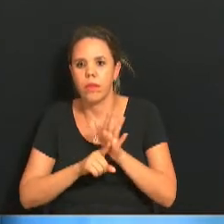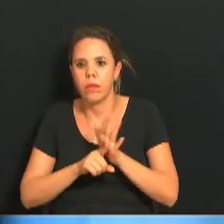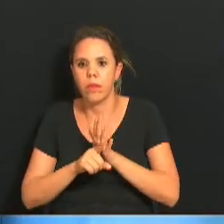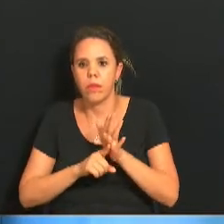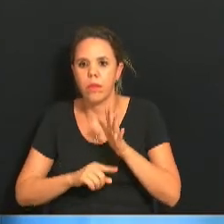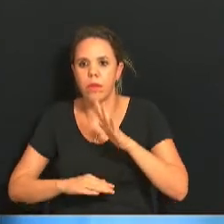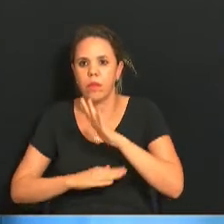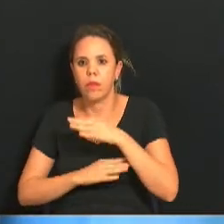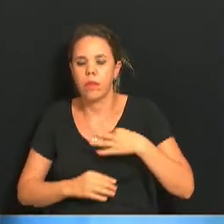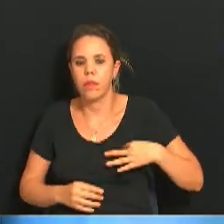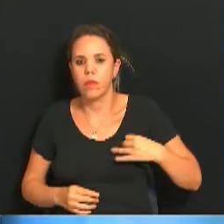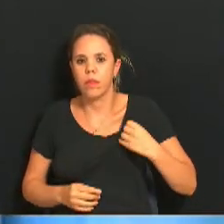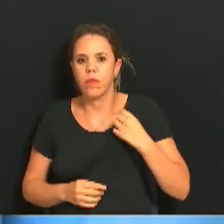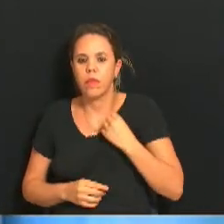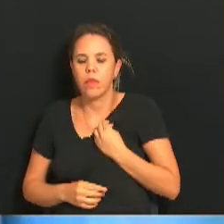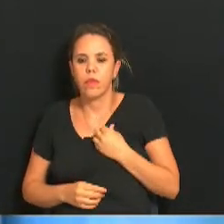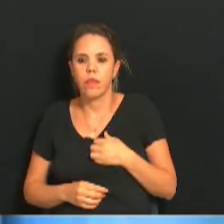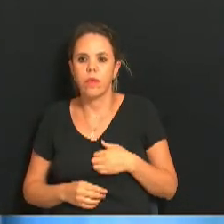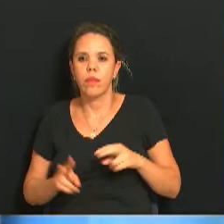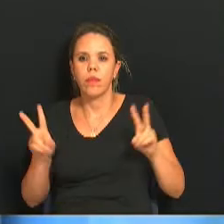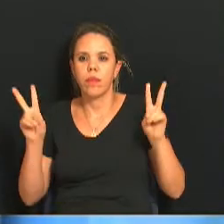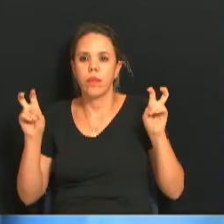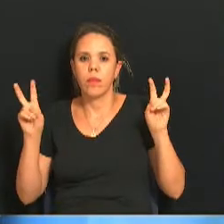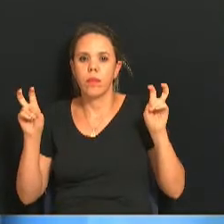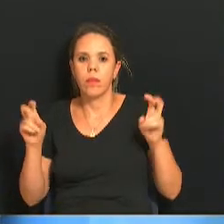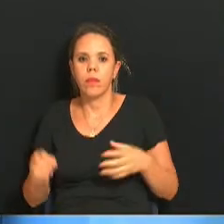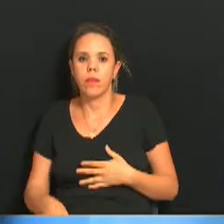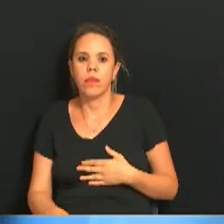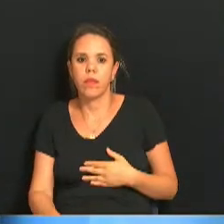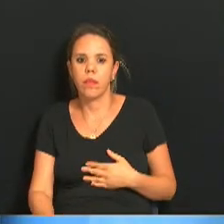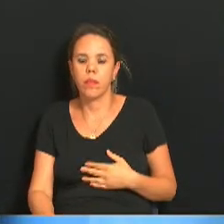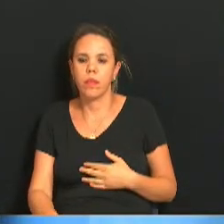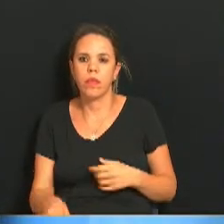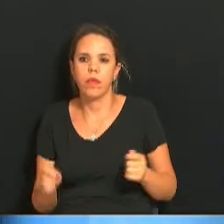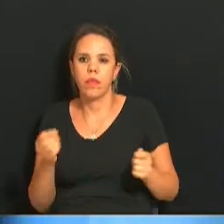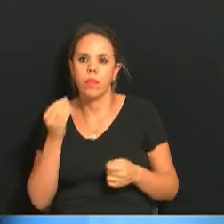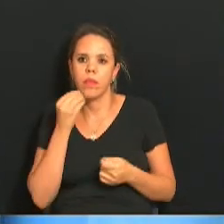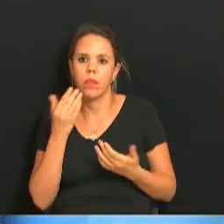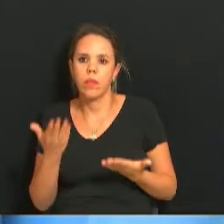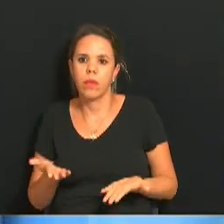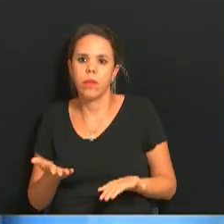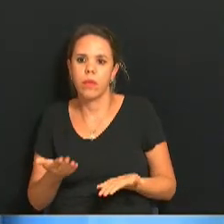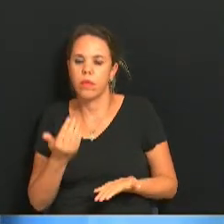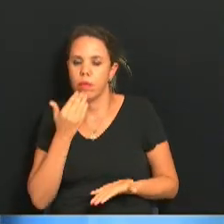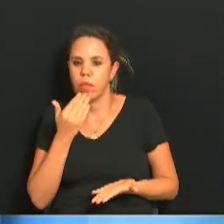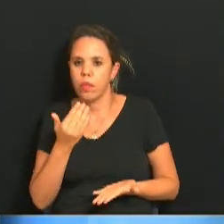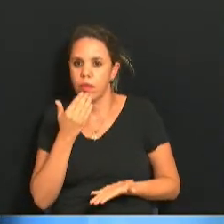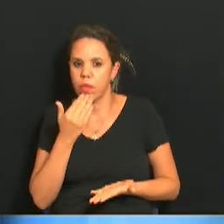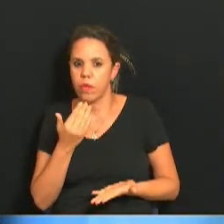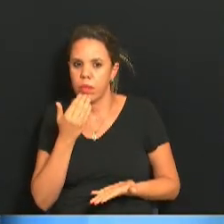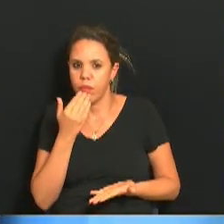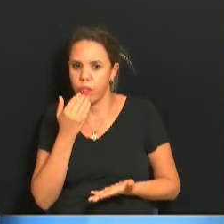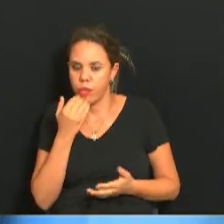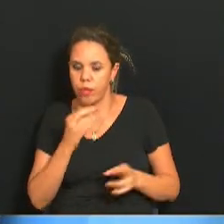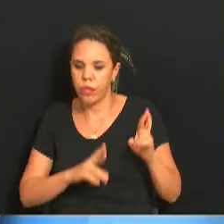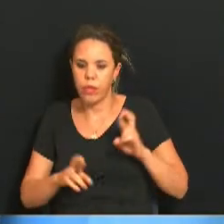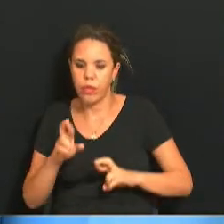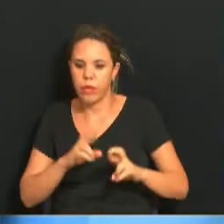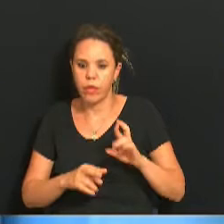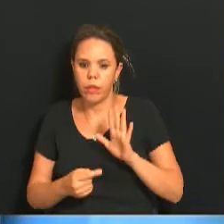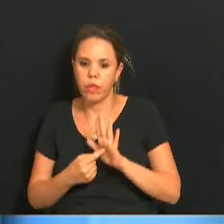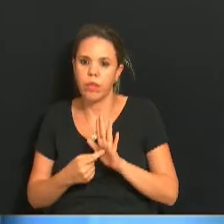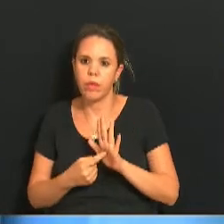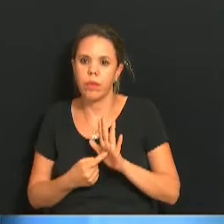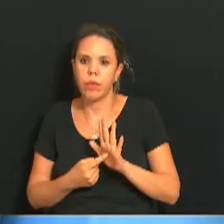casa Legislativa a a respeito dessa dessa possibilidade de encaminhar o pedido para essa essa análise e apresentação